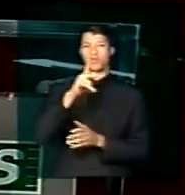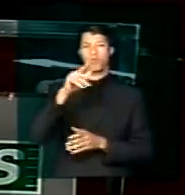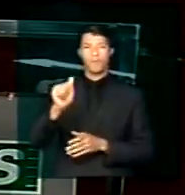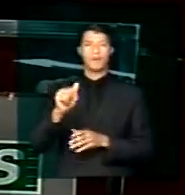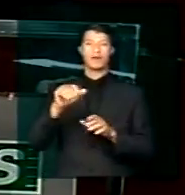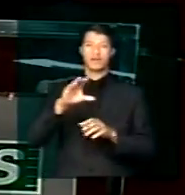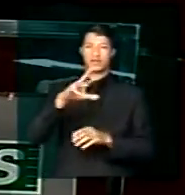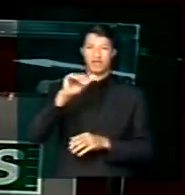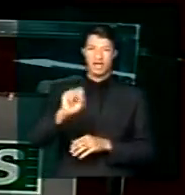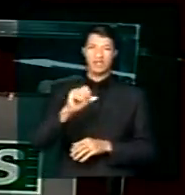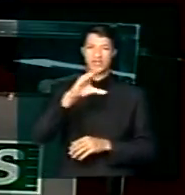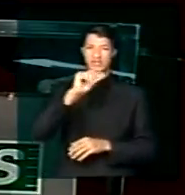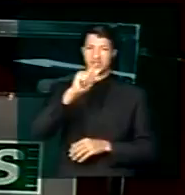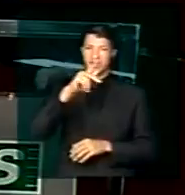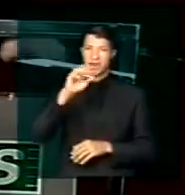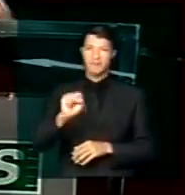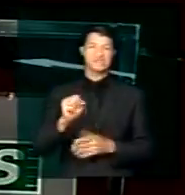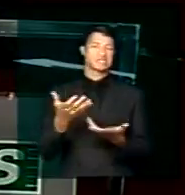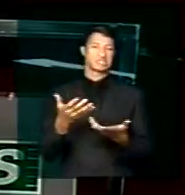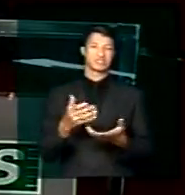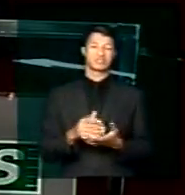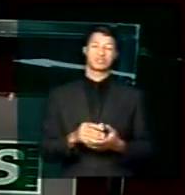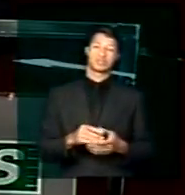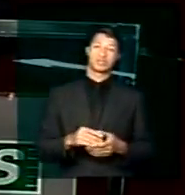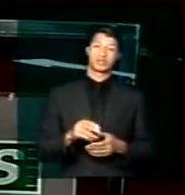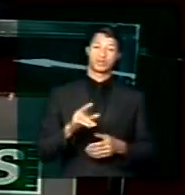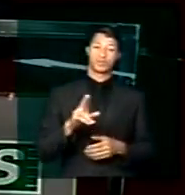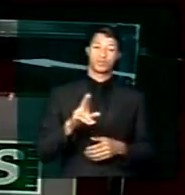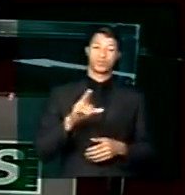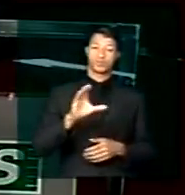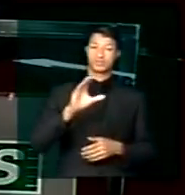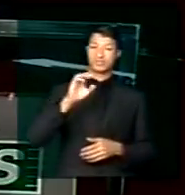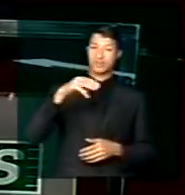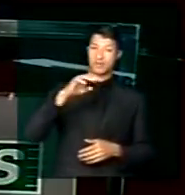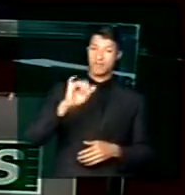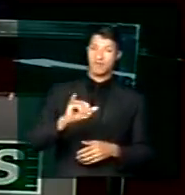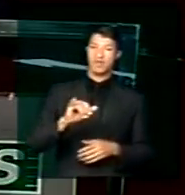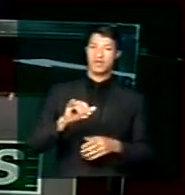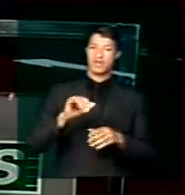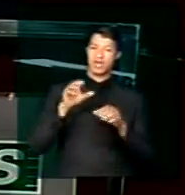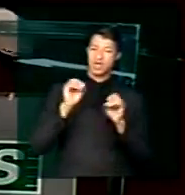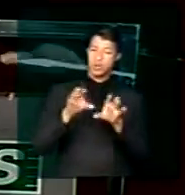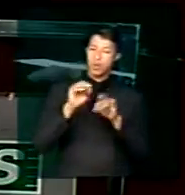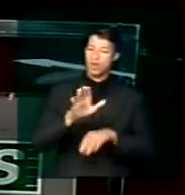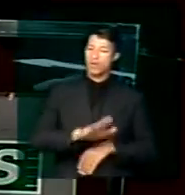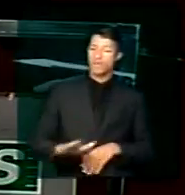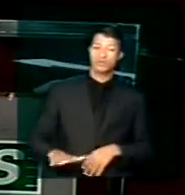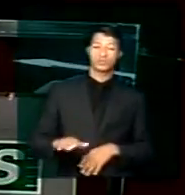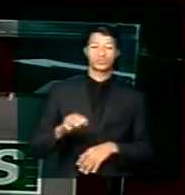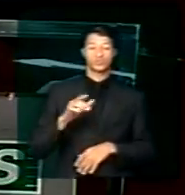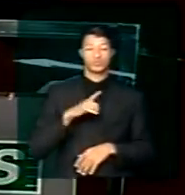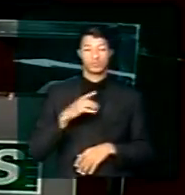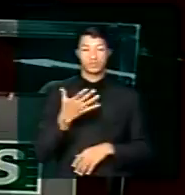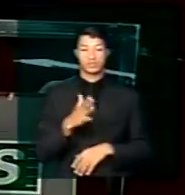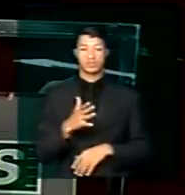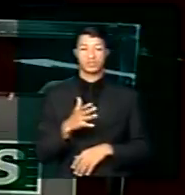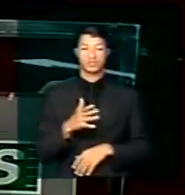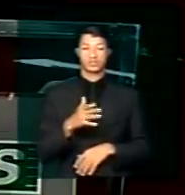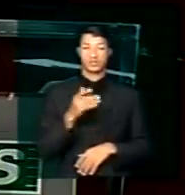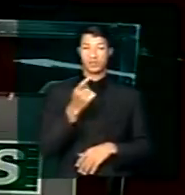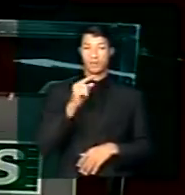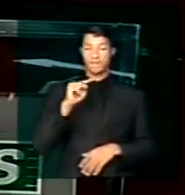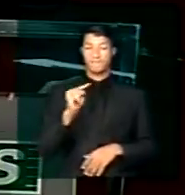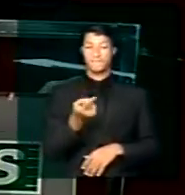UPAs, CRAS, CAPS. Por exemplo, um CIMEI, um Centro Municipal de Educação Infantil, custa